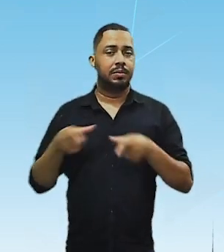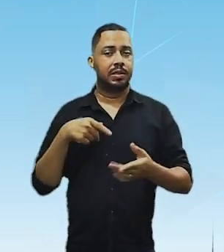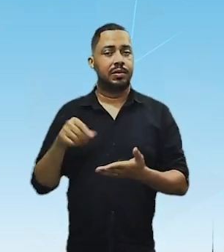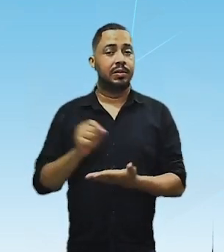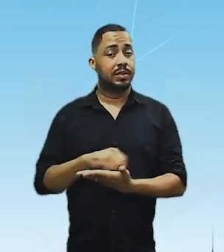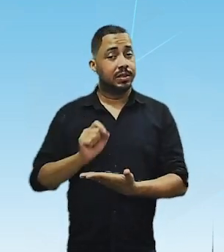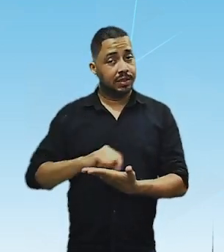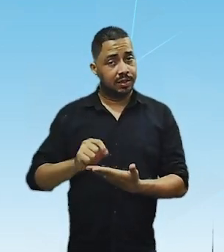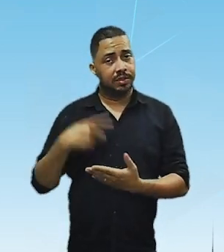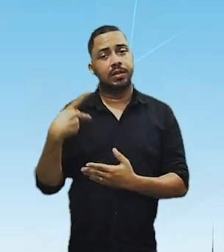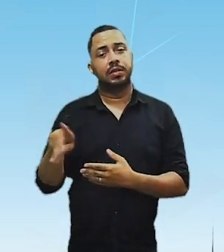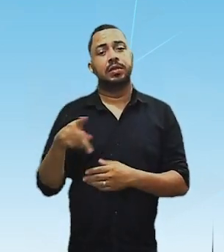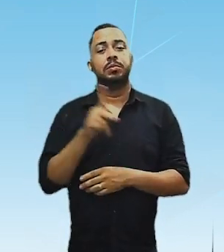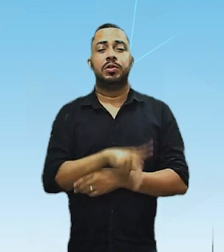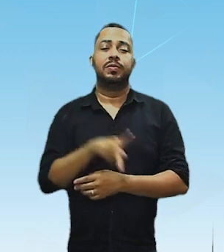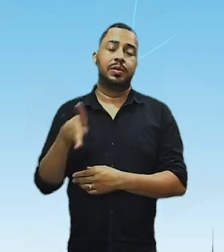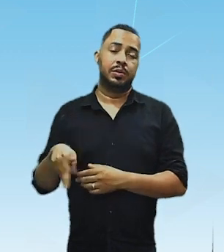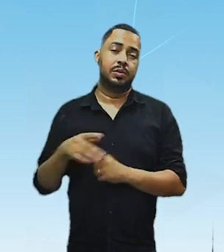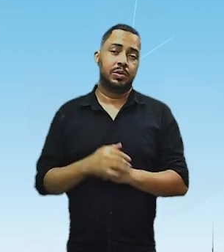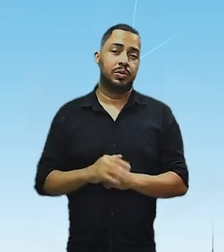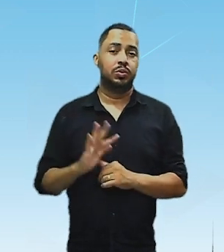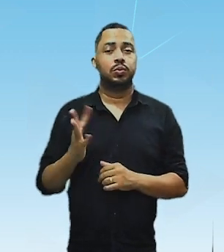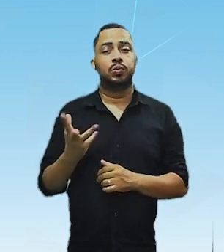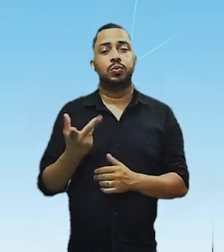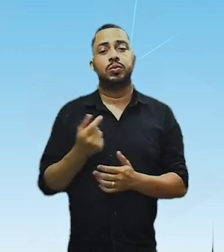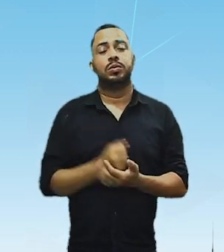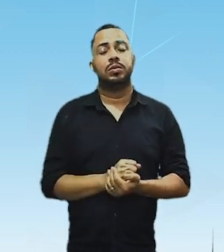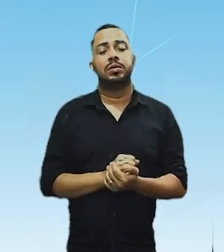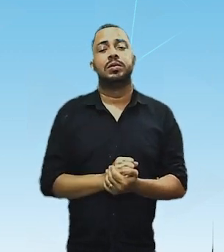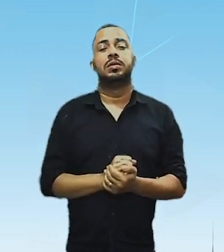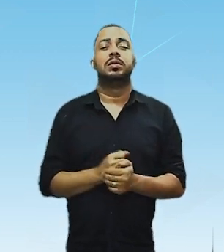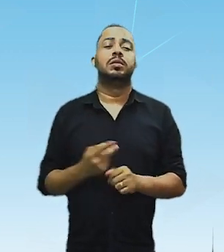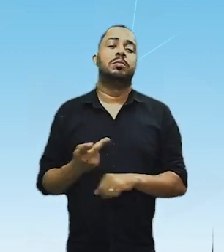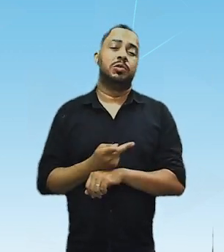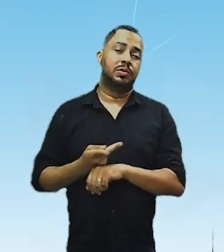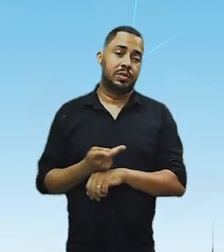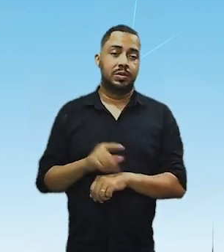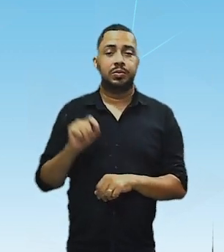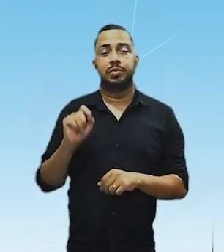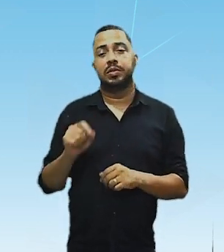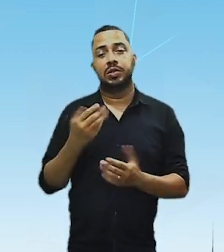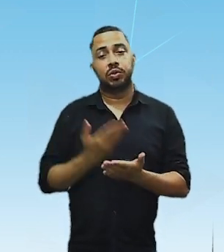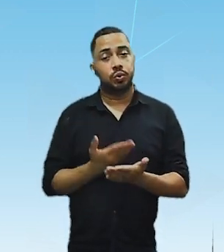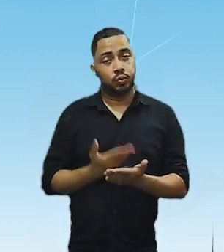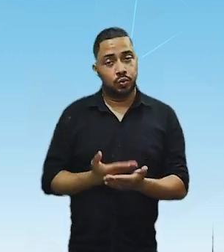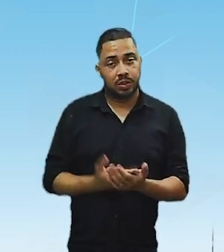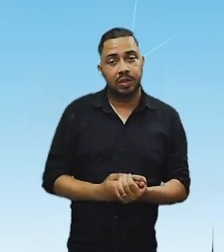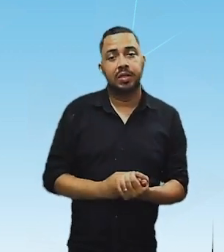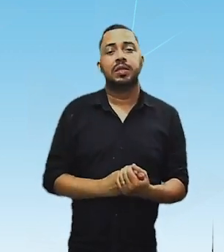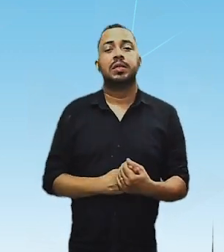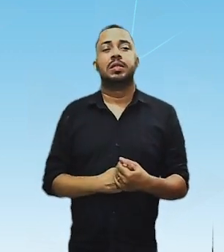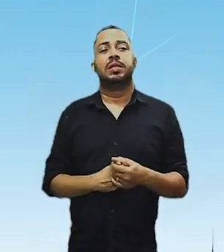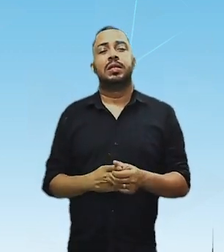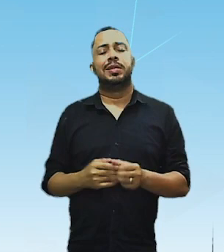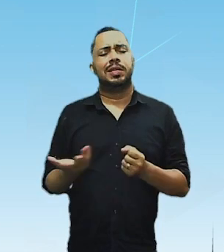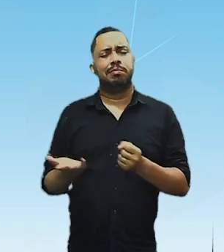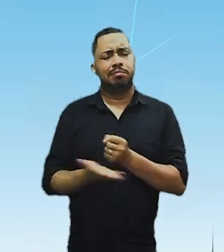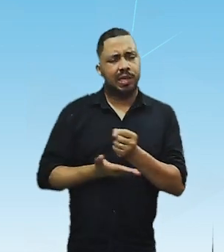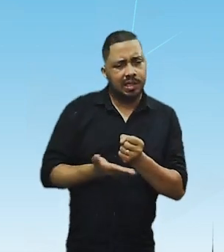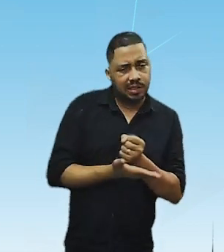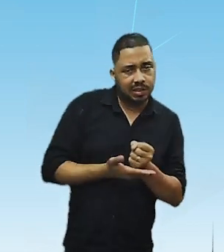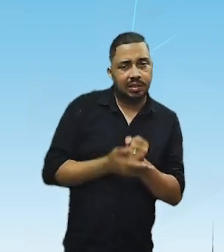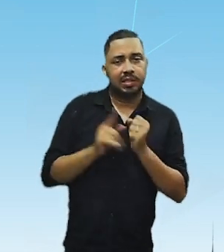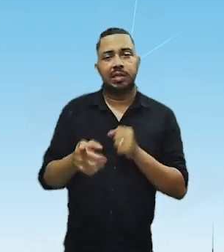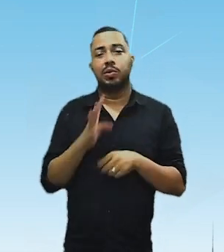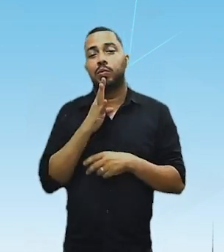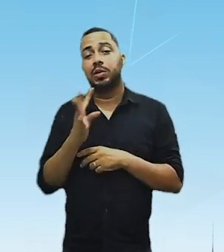seu professor, certo? Tudo isso buscando o quê? Estudar, embasar aquele